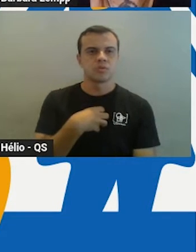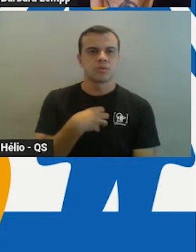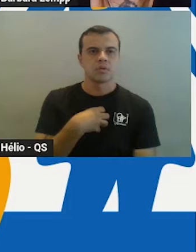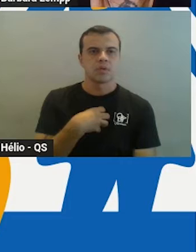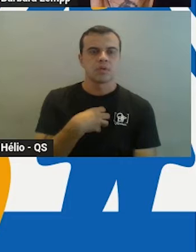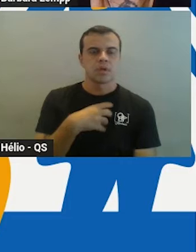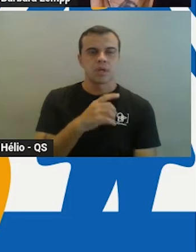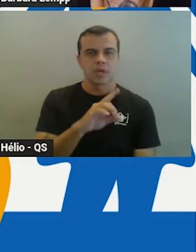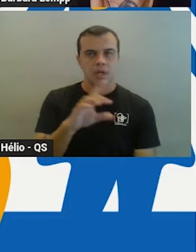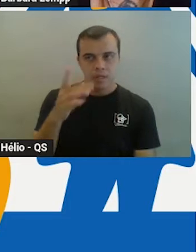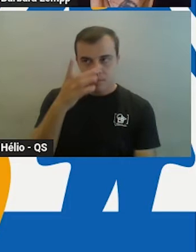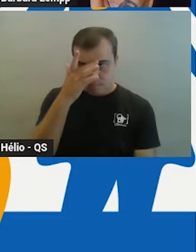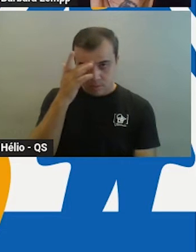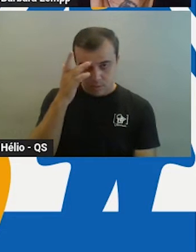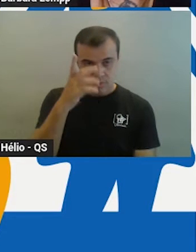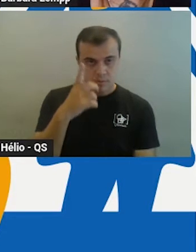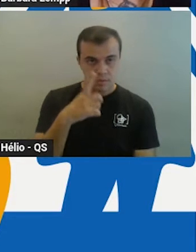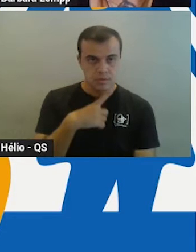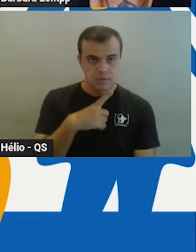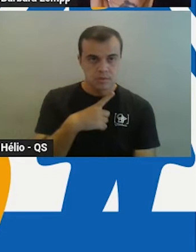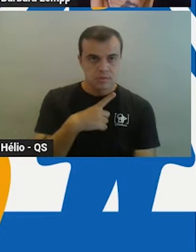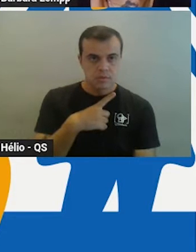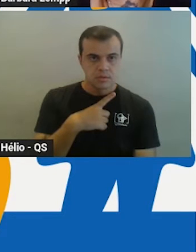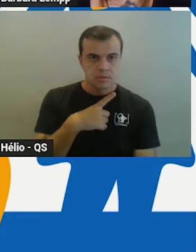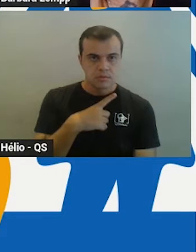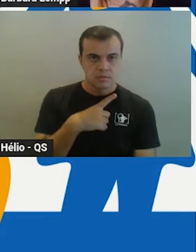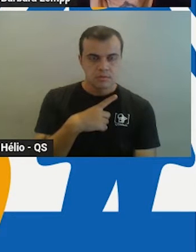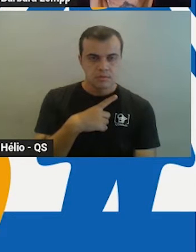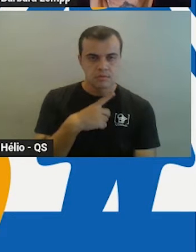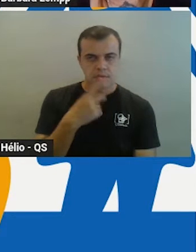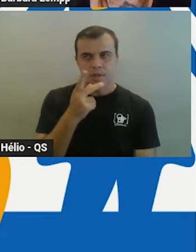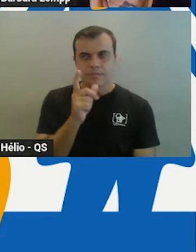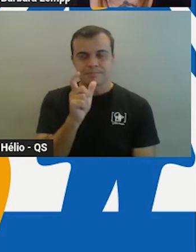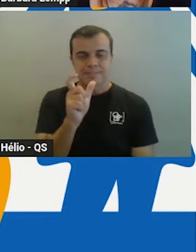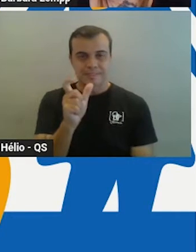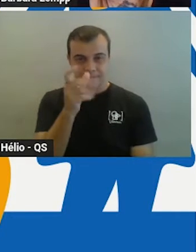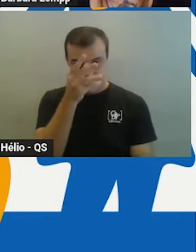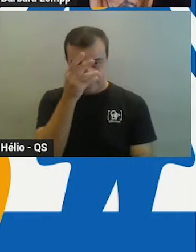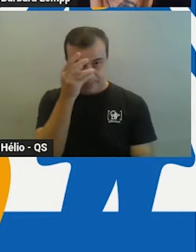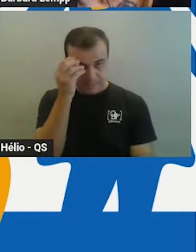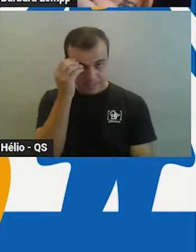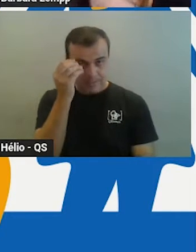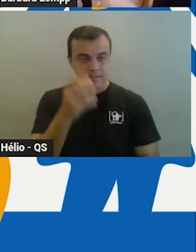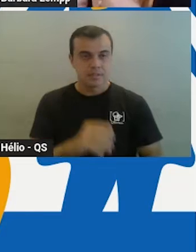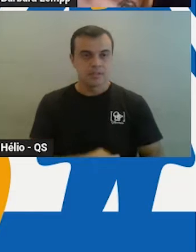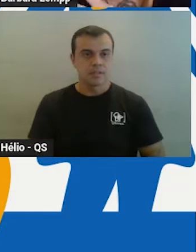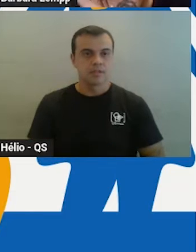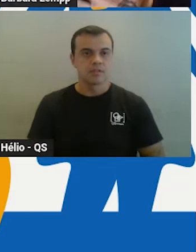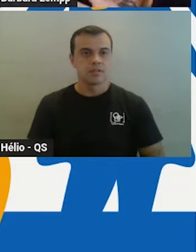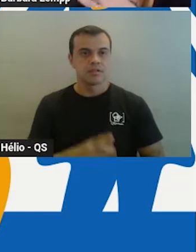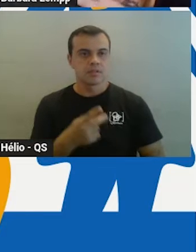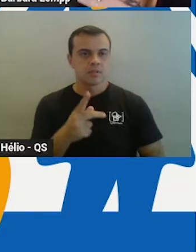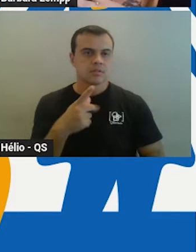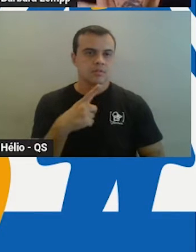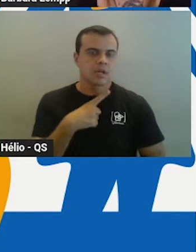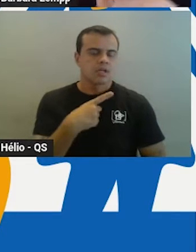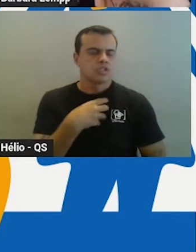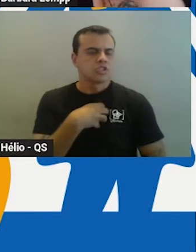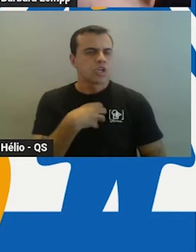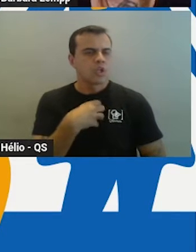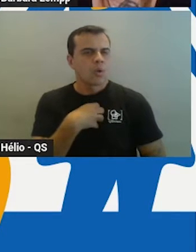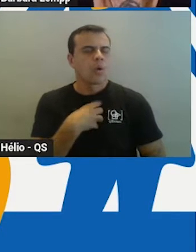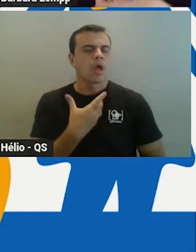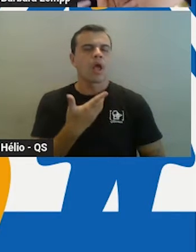Cada pessoa tem uma... Gente, esqueci a palavra. cada pessoa tem um jeito, né,